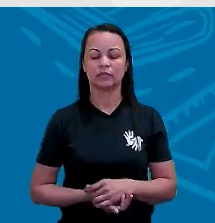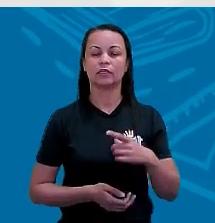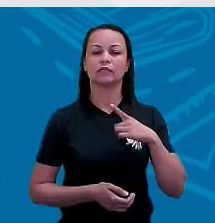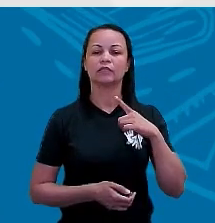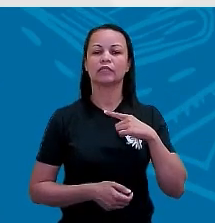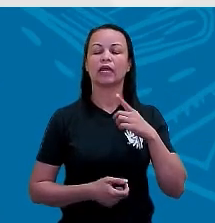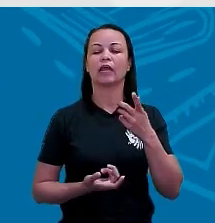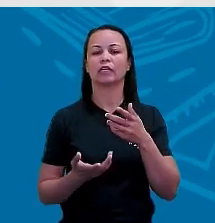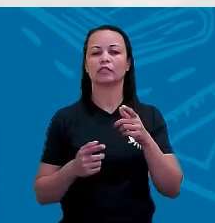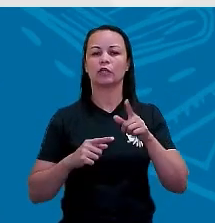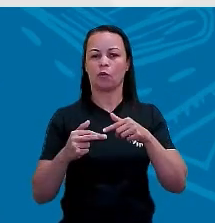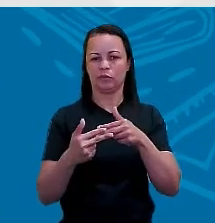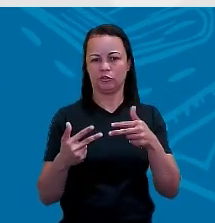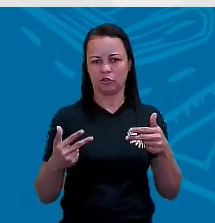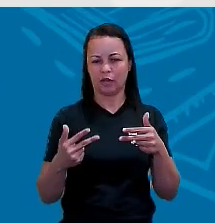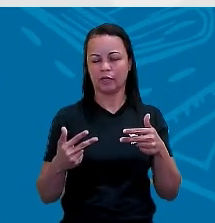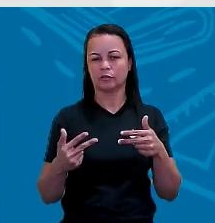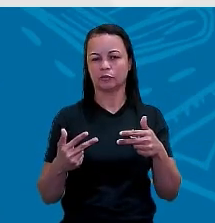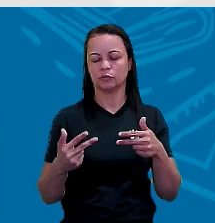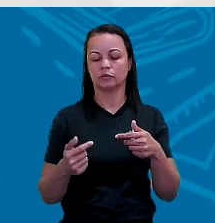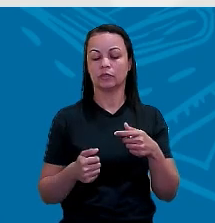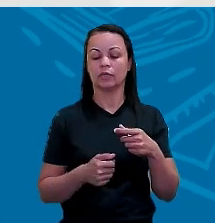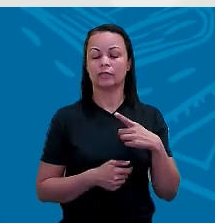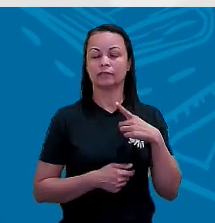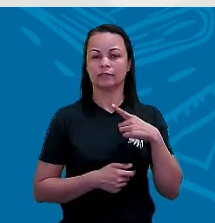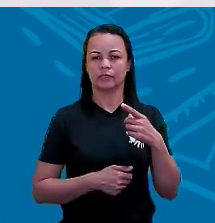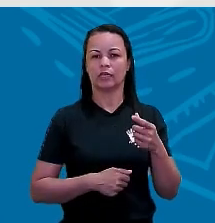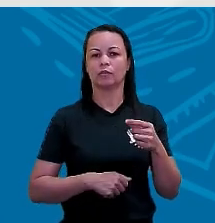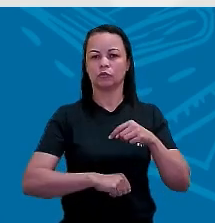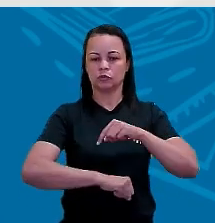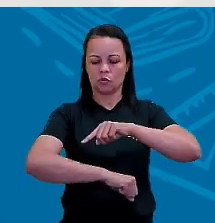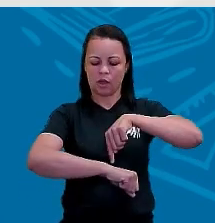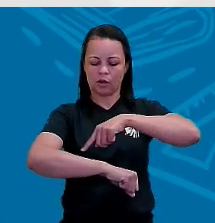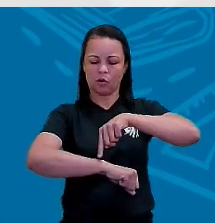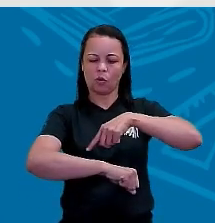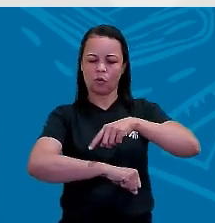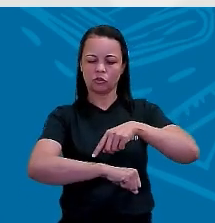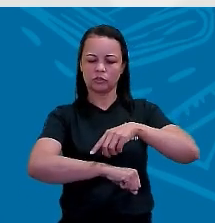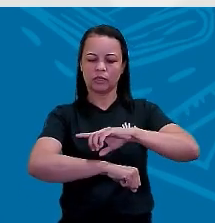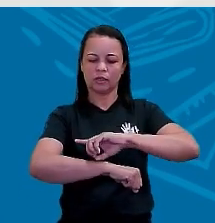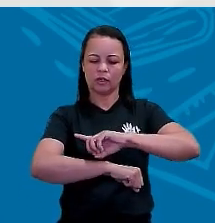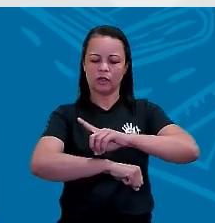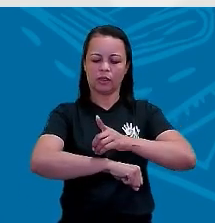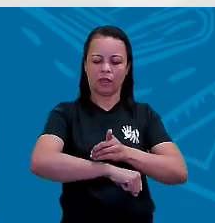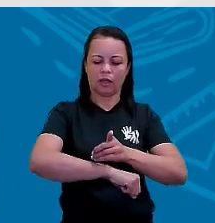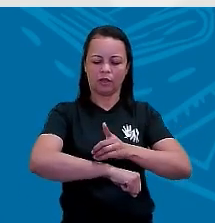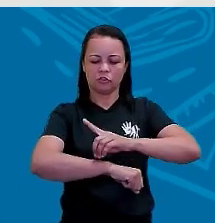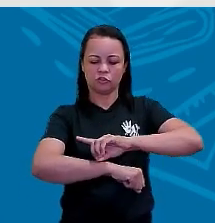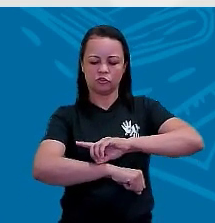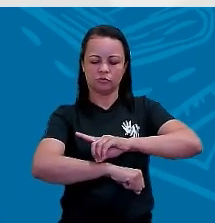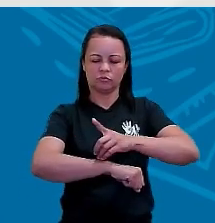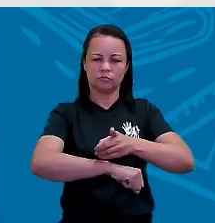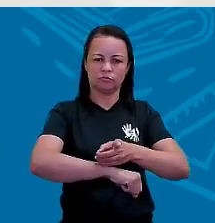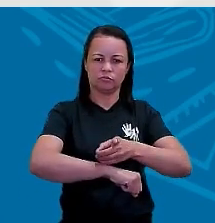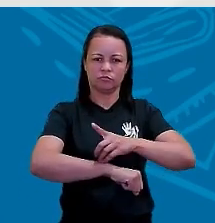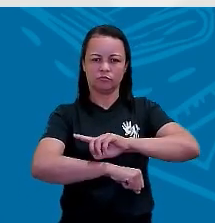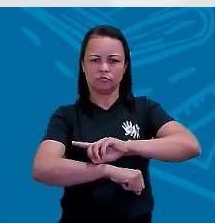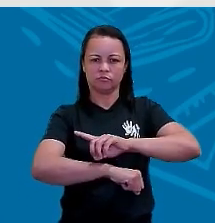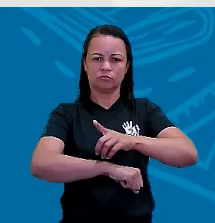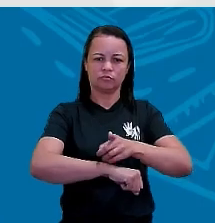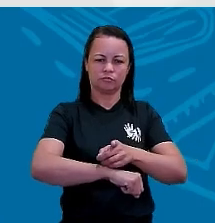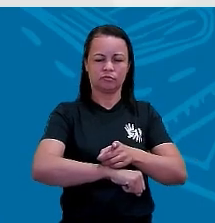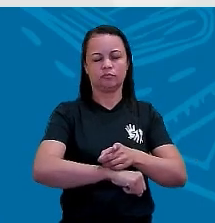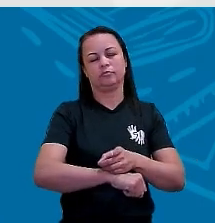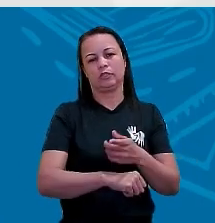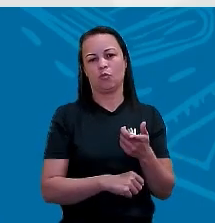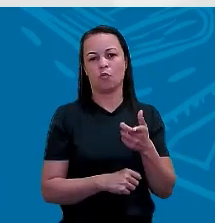ó, sons de objetos. Temos aqui o relógio que ele faz tic-tac, tic-tac. Então, é outro tipo